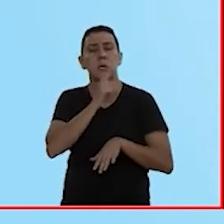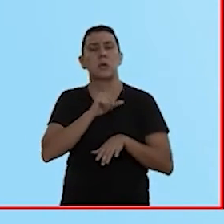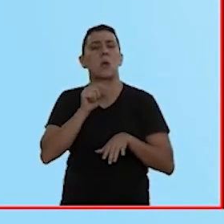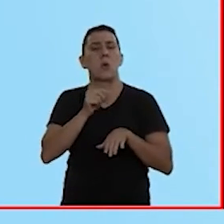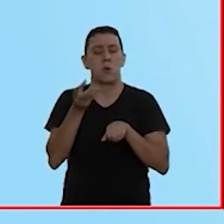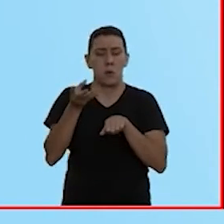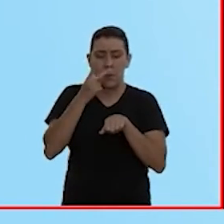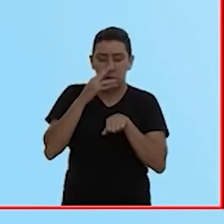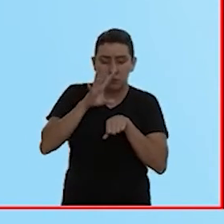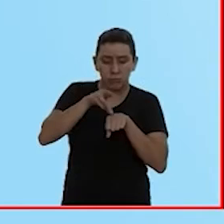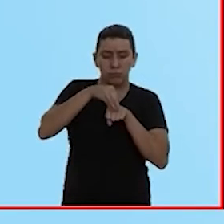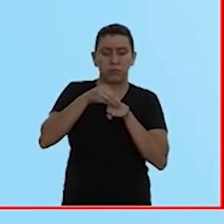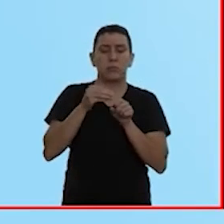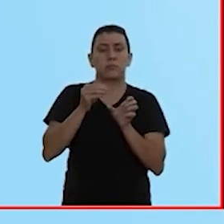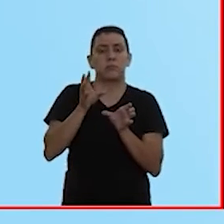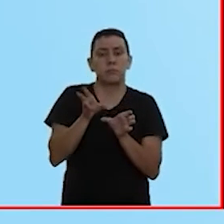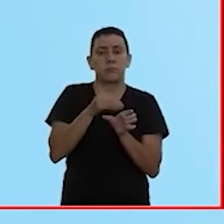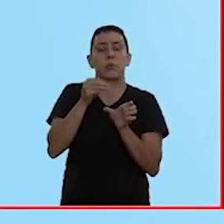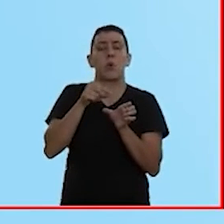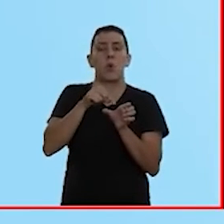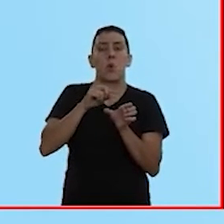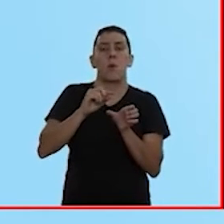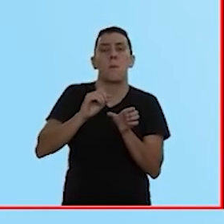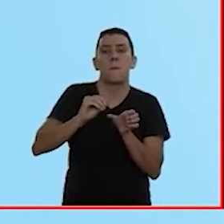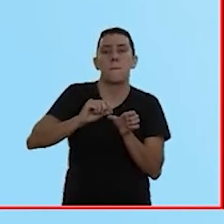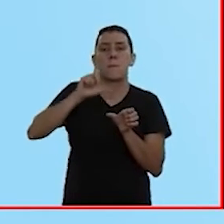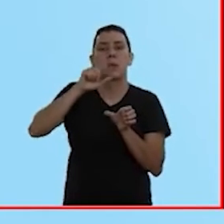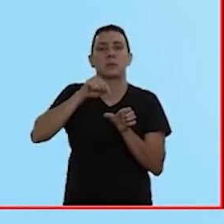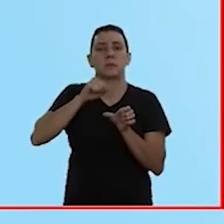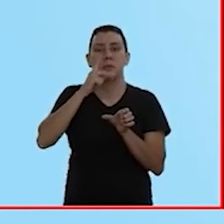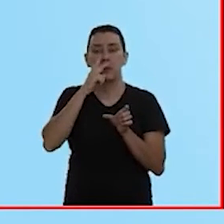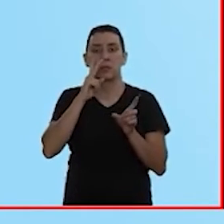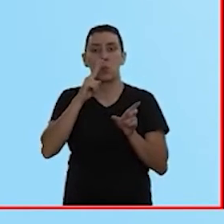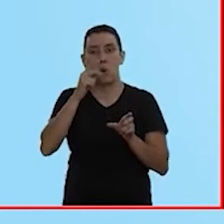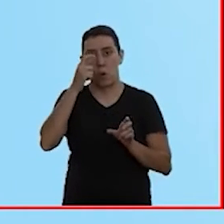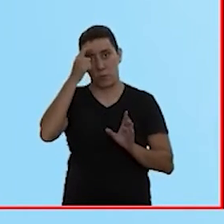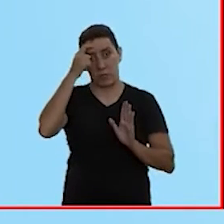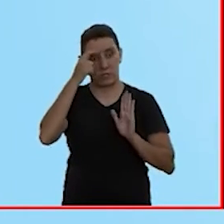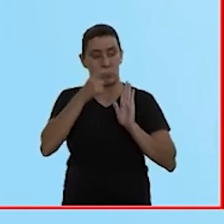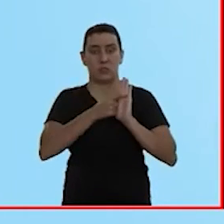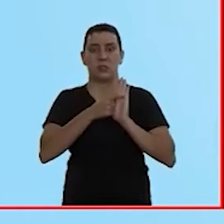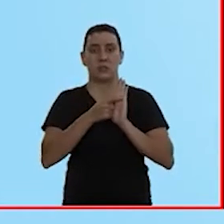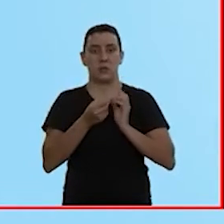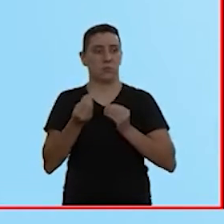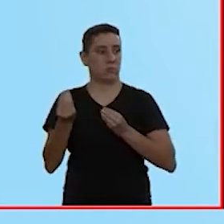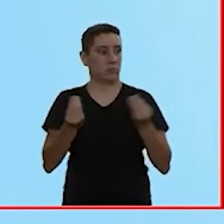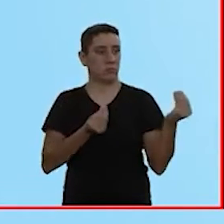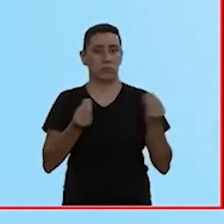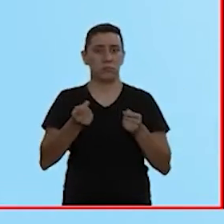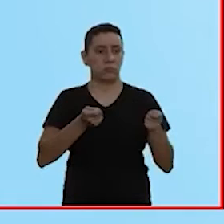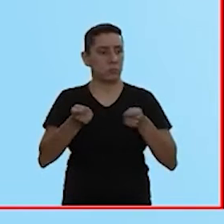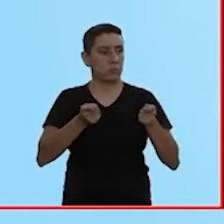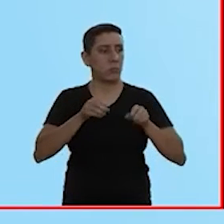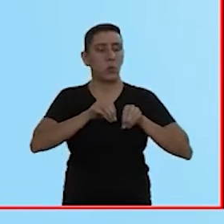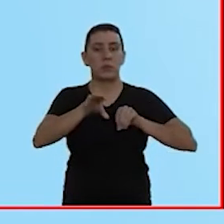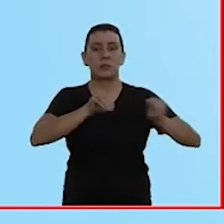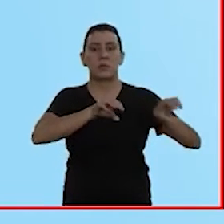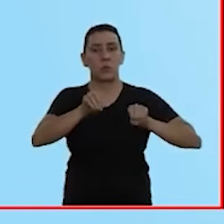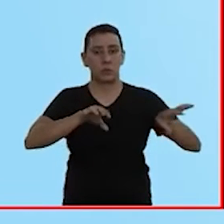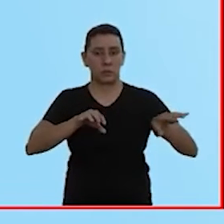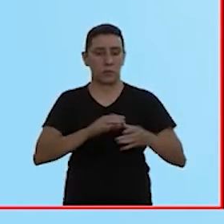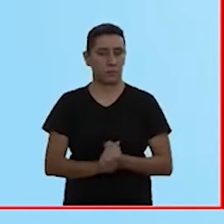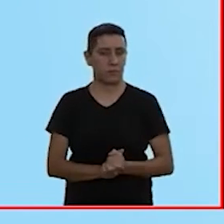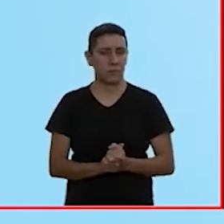um papel aí de protagonismo né nas plantas Solares sente quiser uma analogia com a